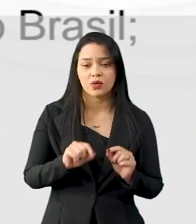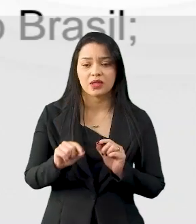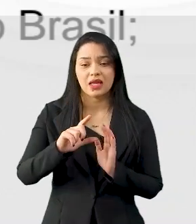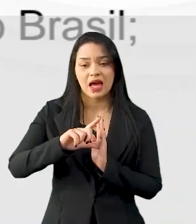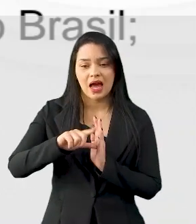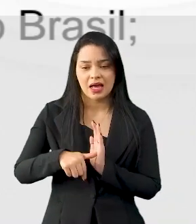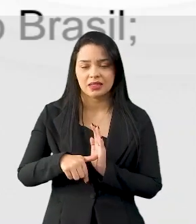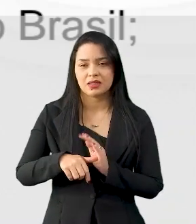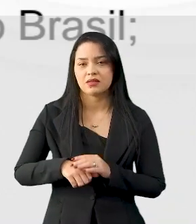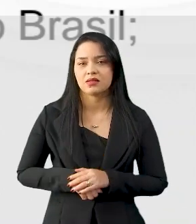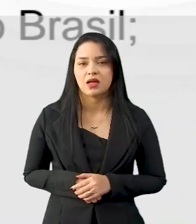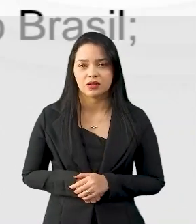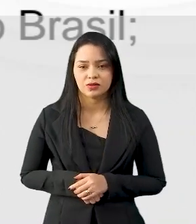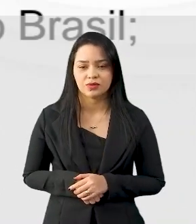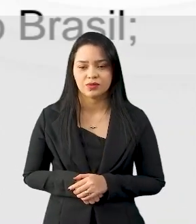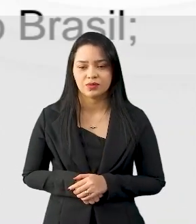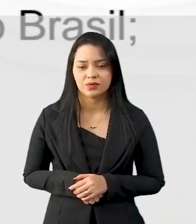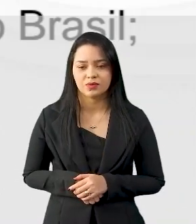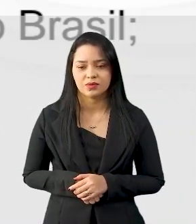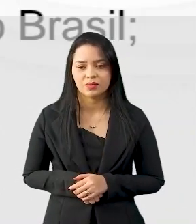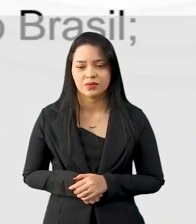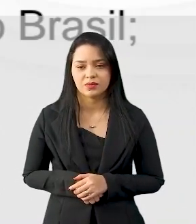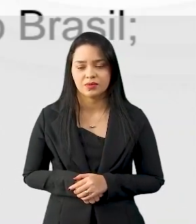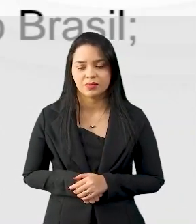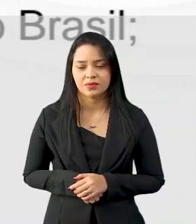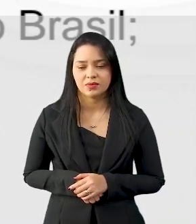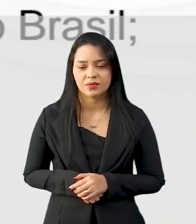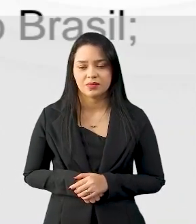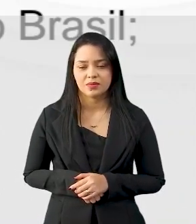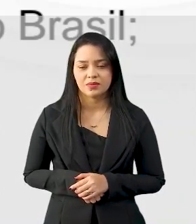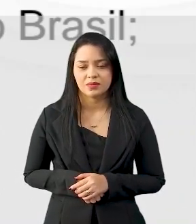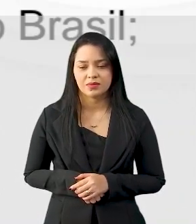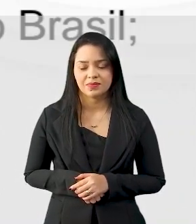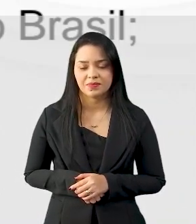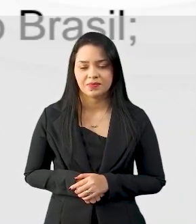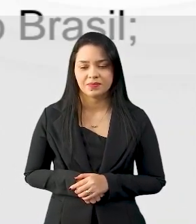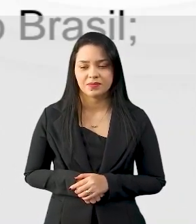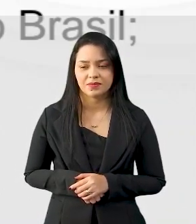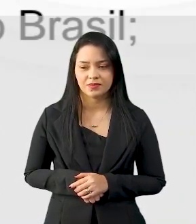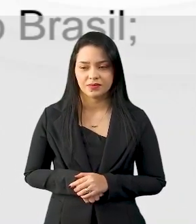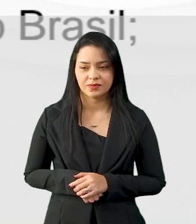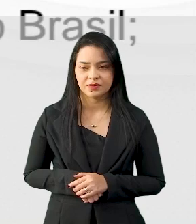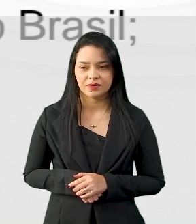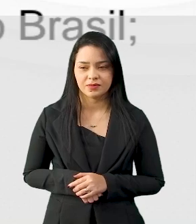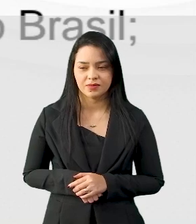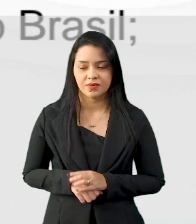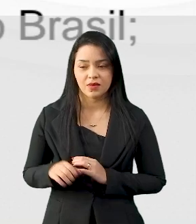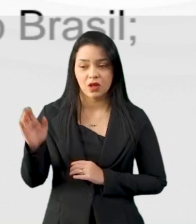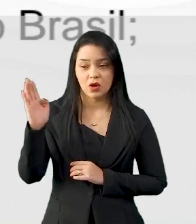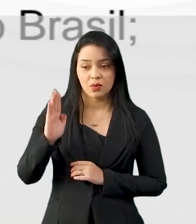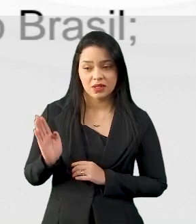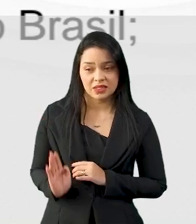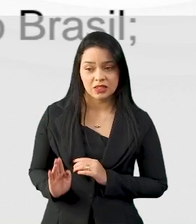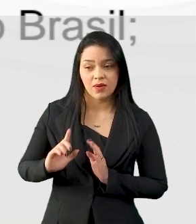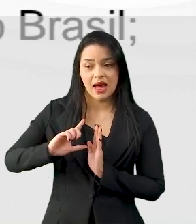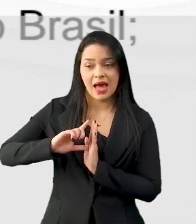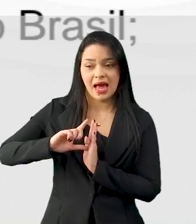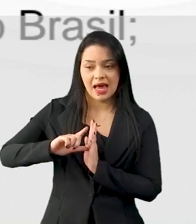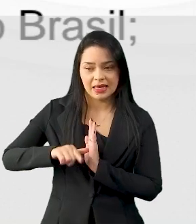atrasado. Deixa eu copiar isso bonitinho, né? Porque assim fica feio. O Brasil está